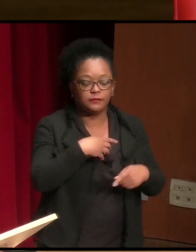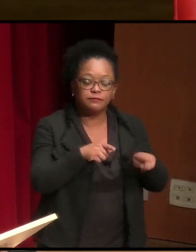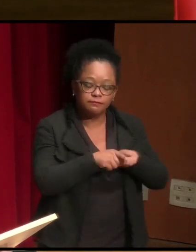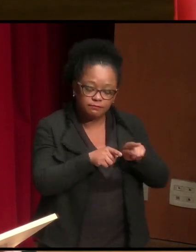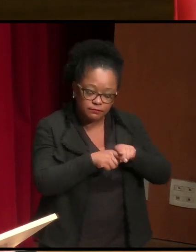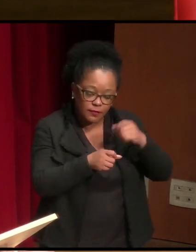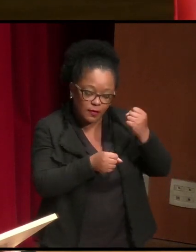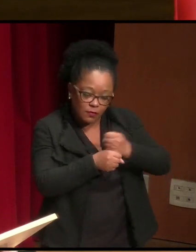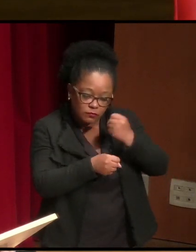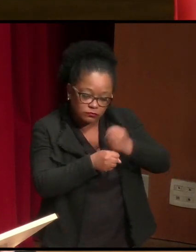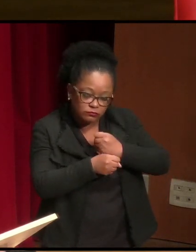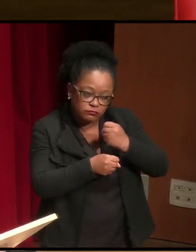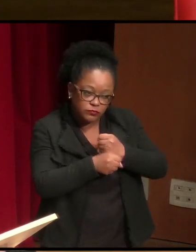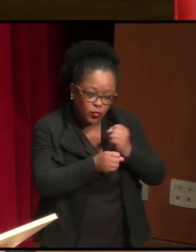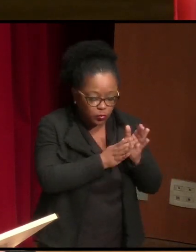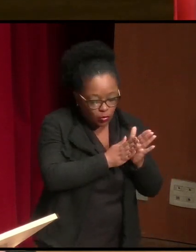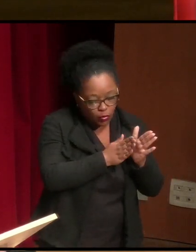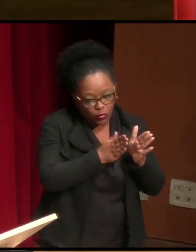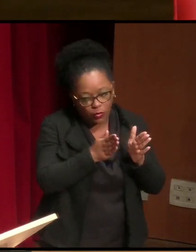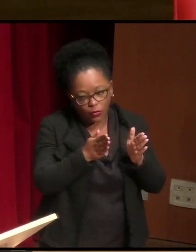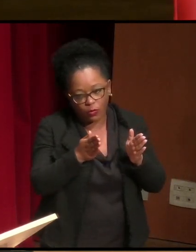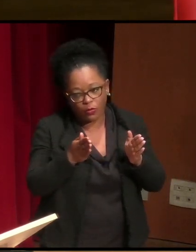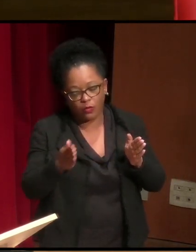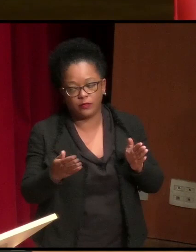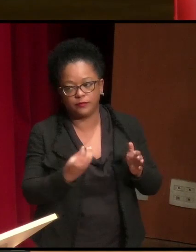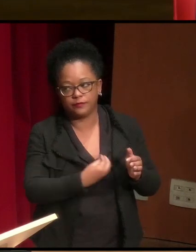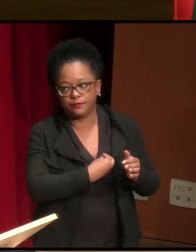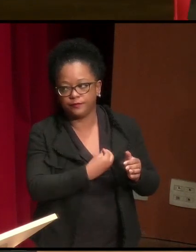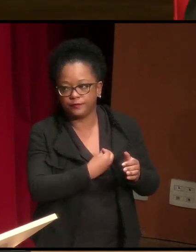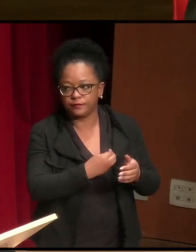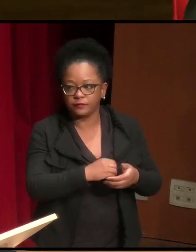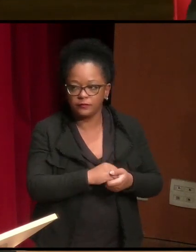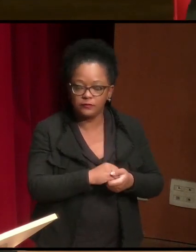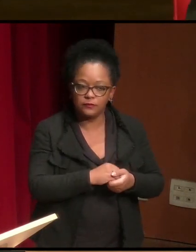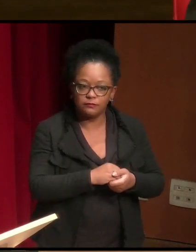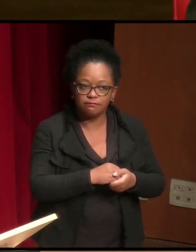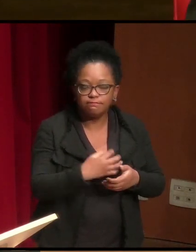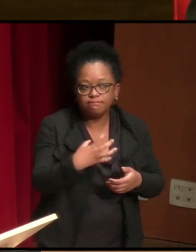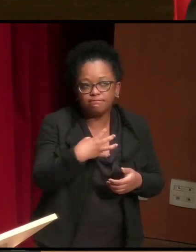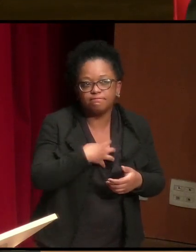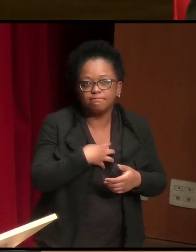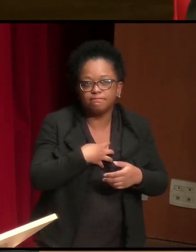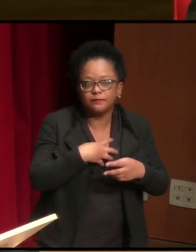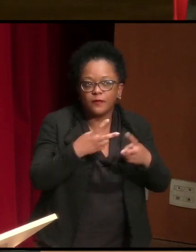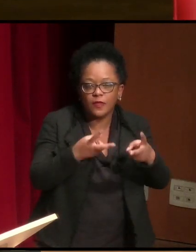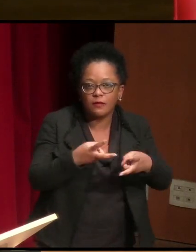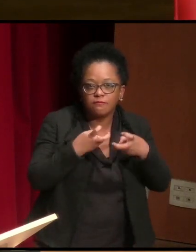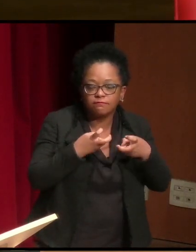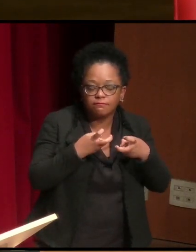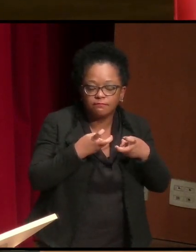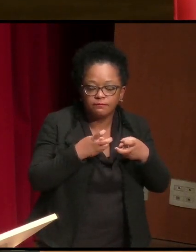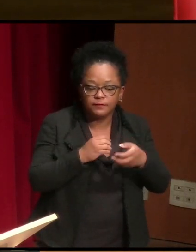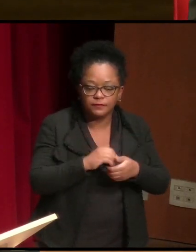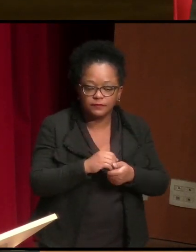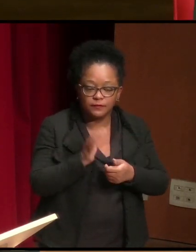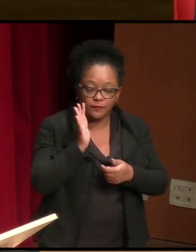construindo essa história que você disse aí, que aparece no currículo, né? Eu fui escrevendo